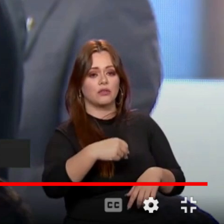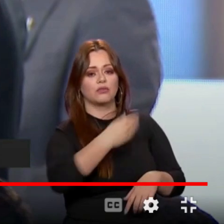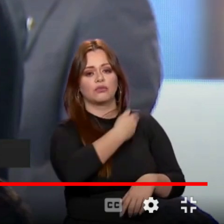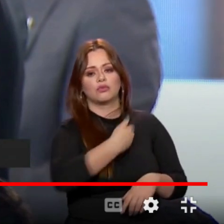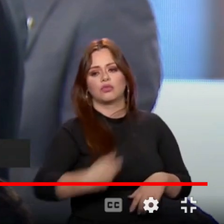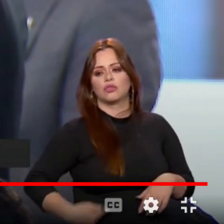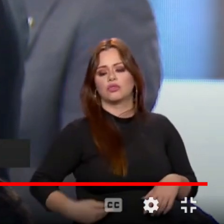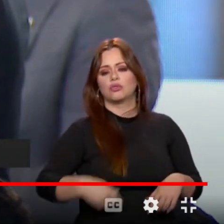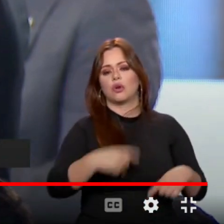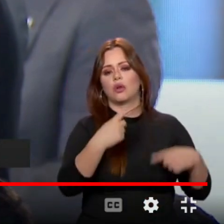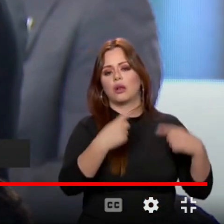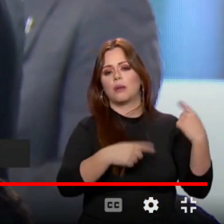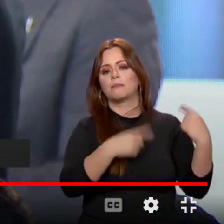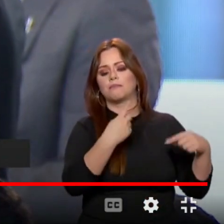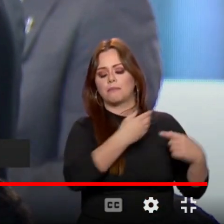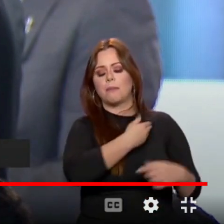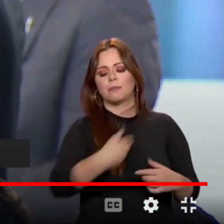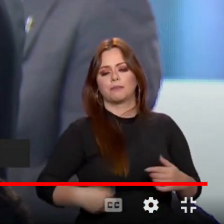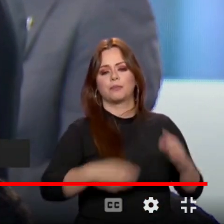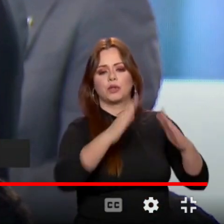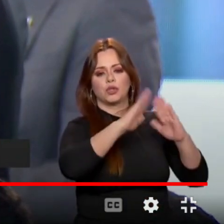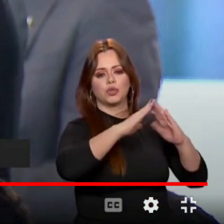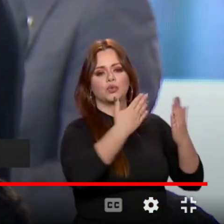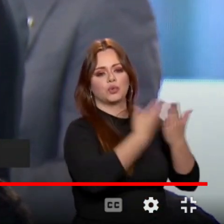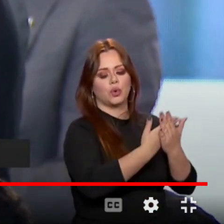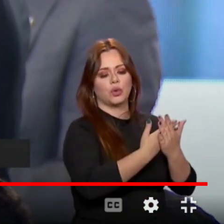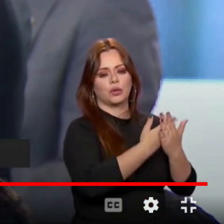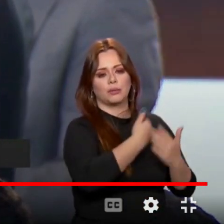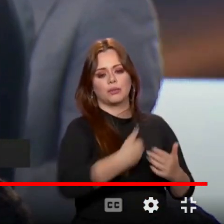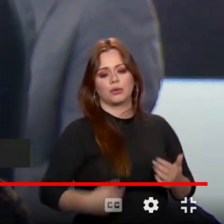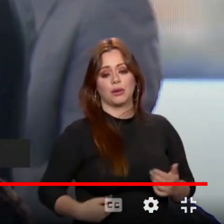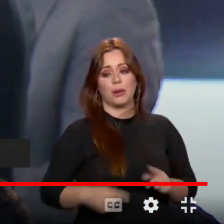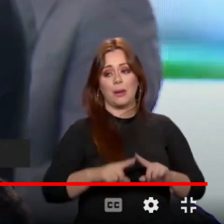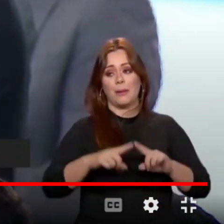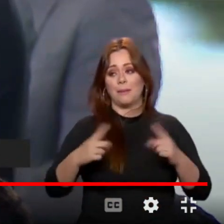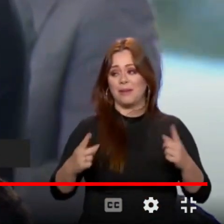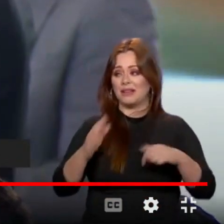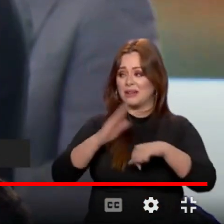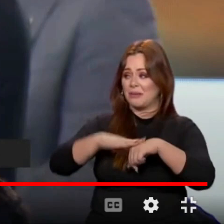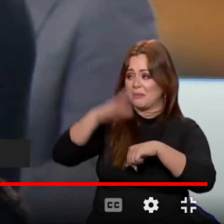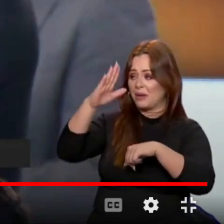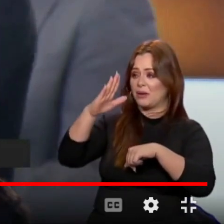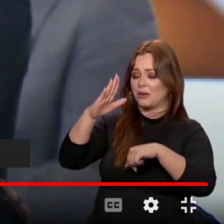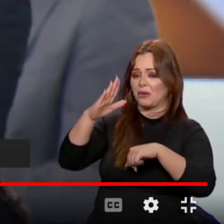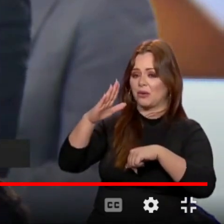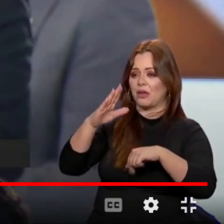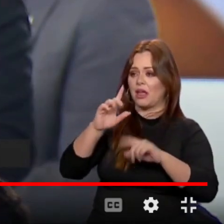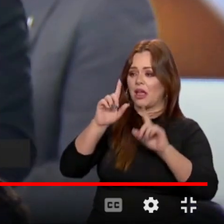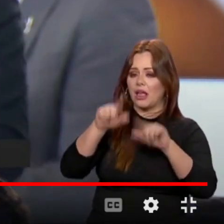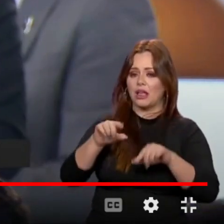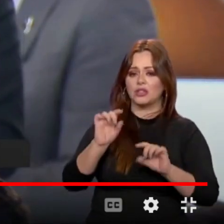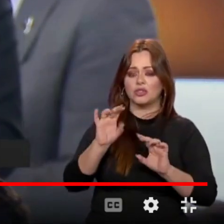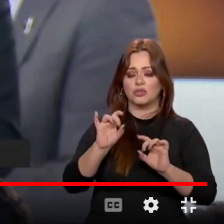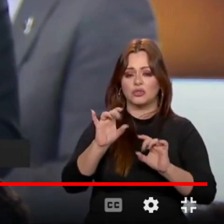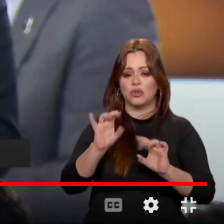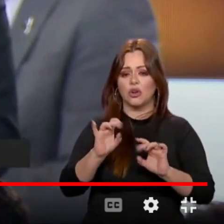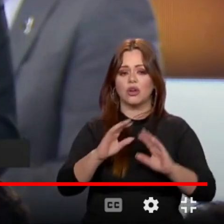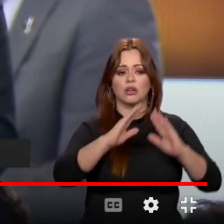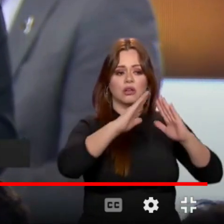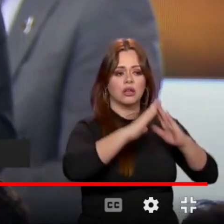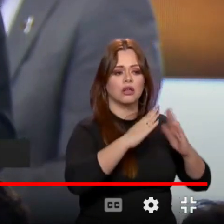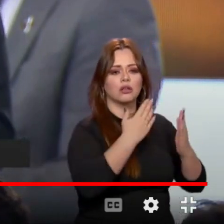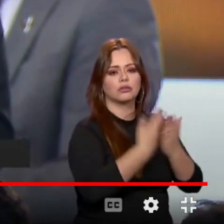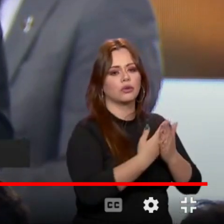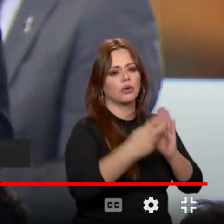brasileira, mas que a maior parte dos filhos desses políticos estudam hoje nas